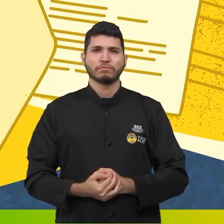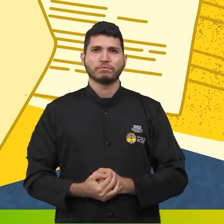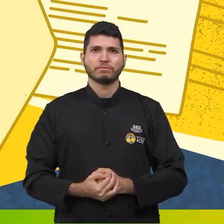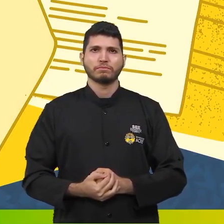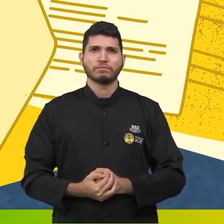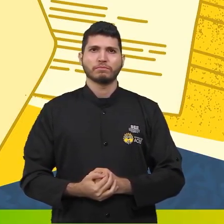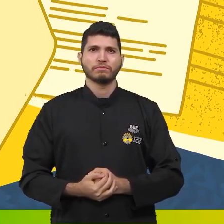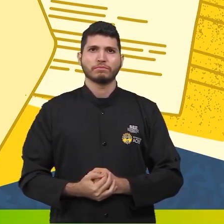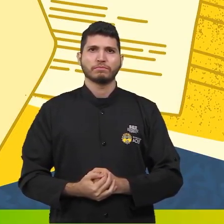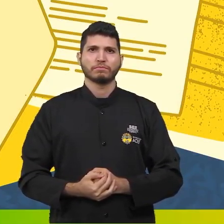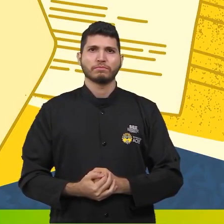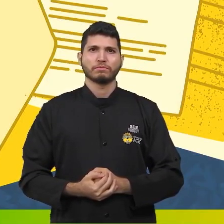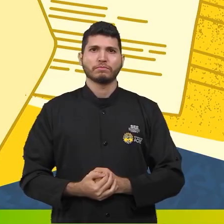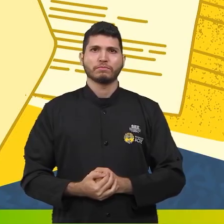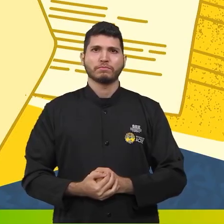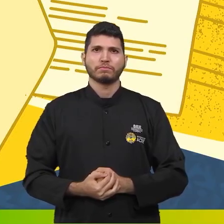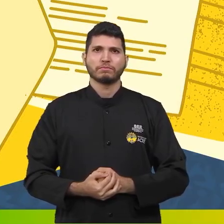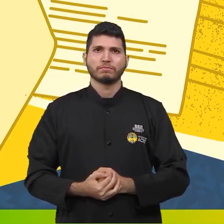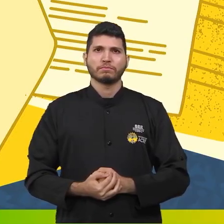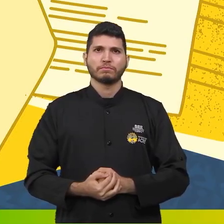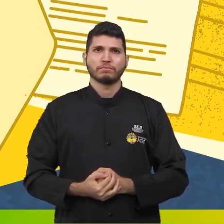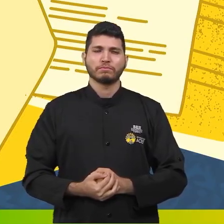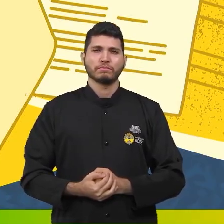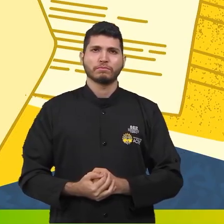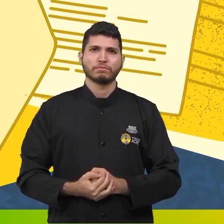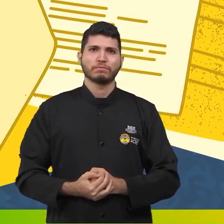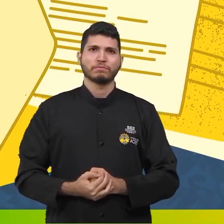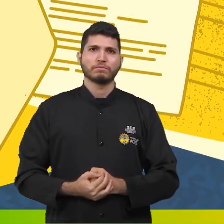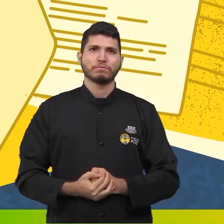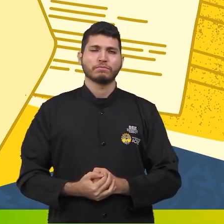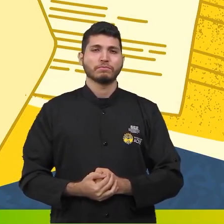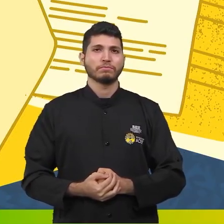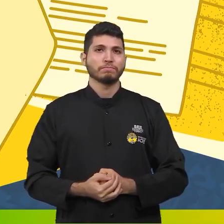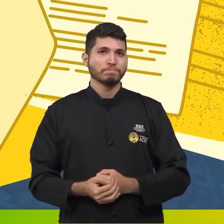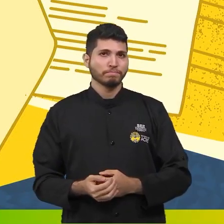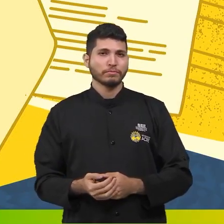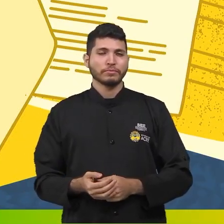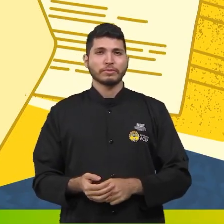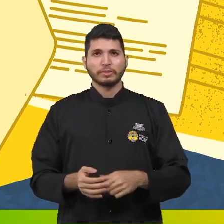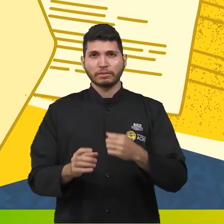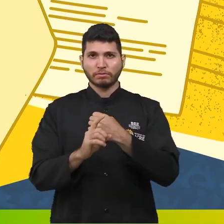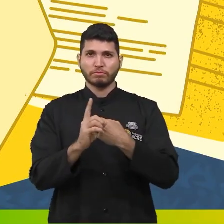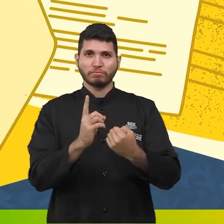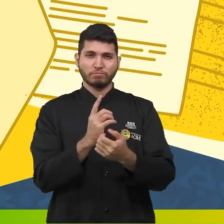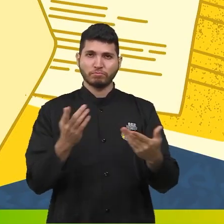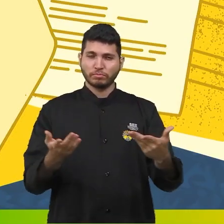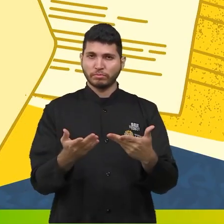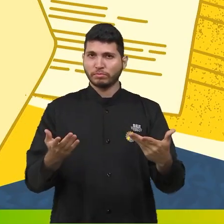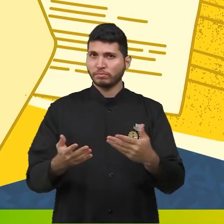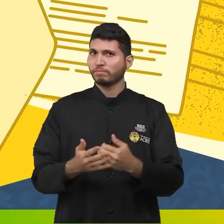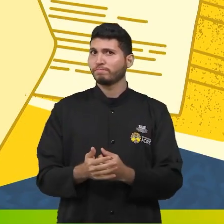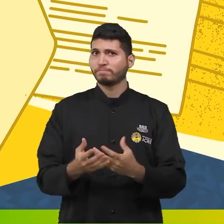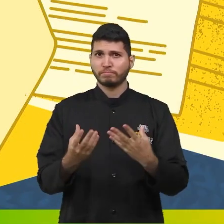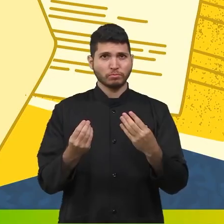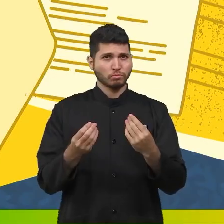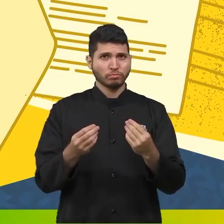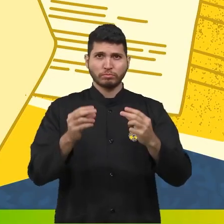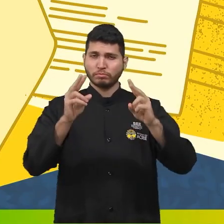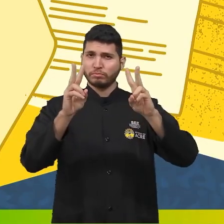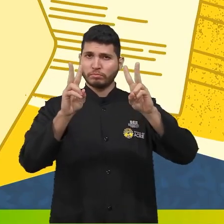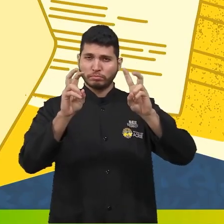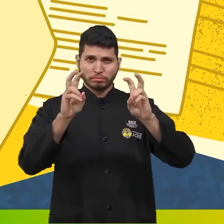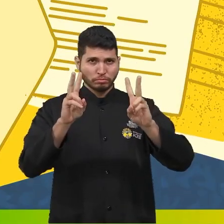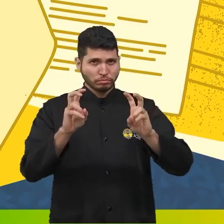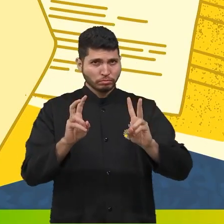Então, vários temas, né? Aqui na nossa sociedade atual, a gente tem bastante, aliás, temas polêmicos que podem